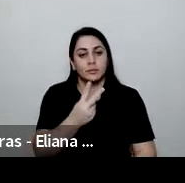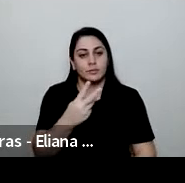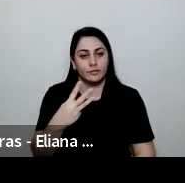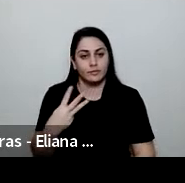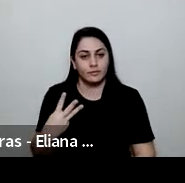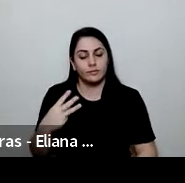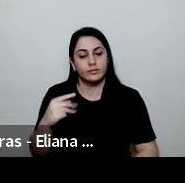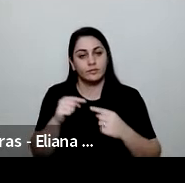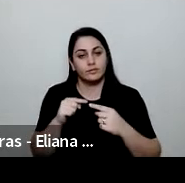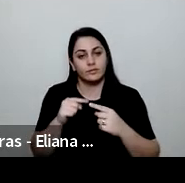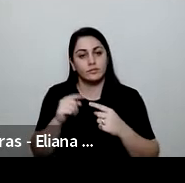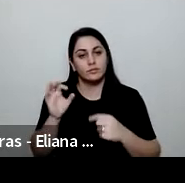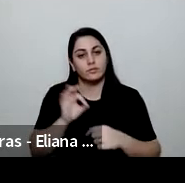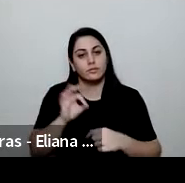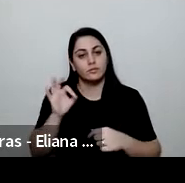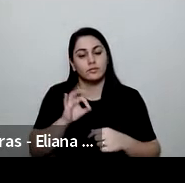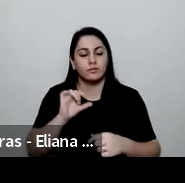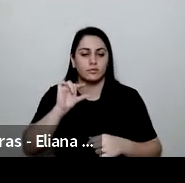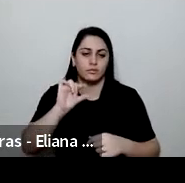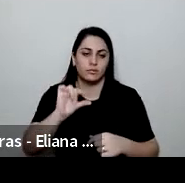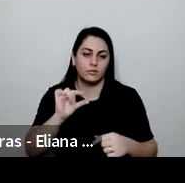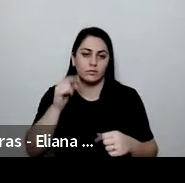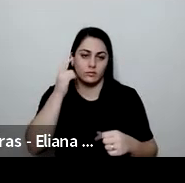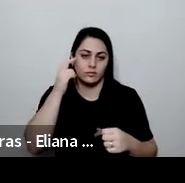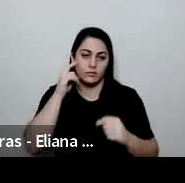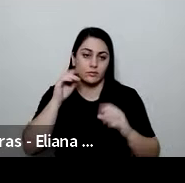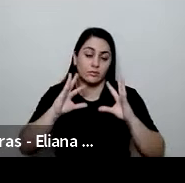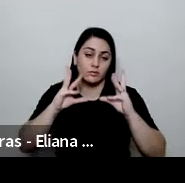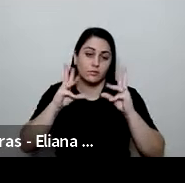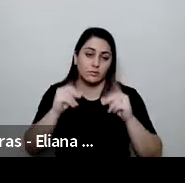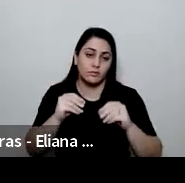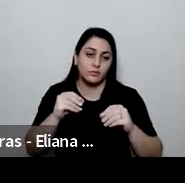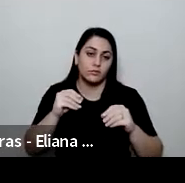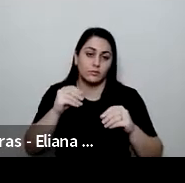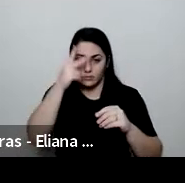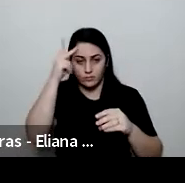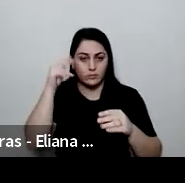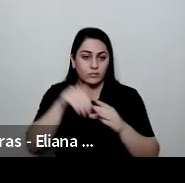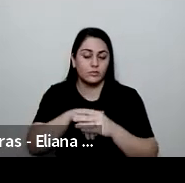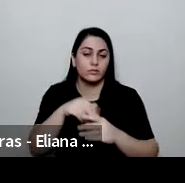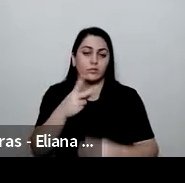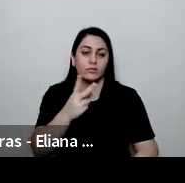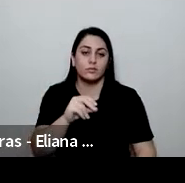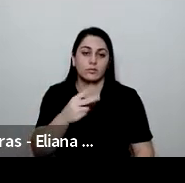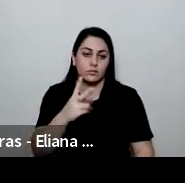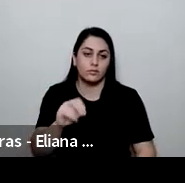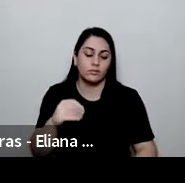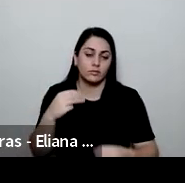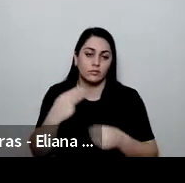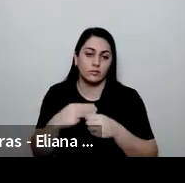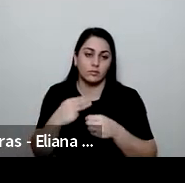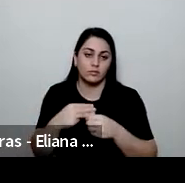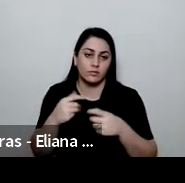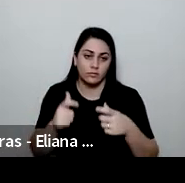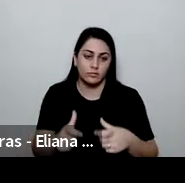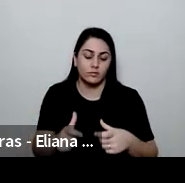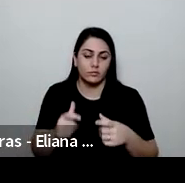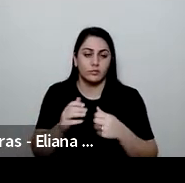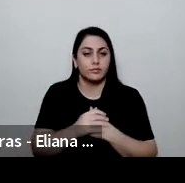representa um percentual-do total de eleitores na já votar no ano de 2020 naquela Municipalidade